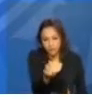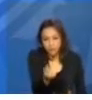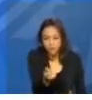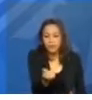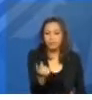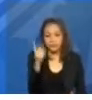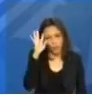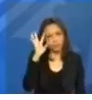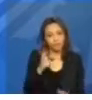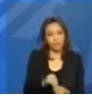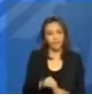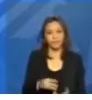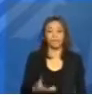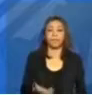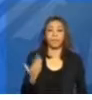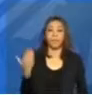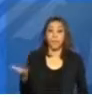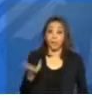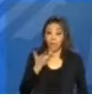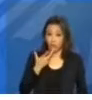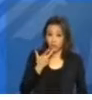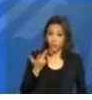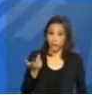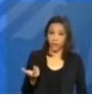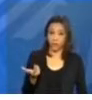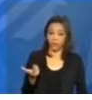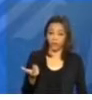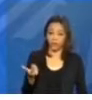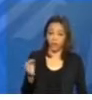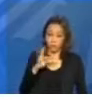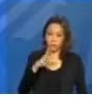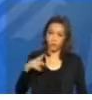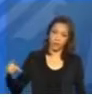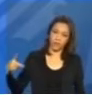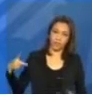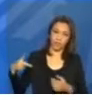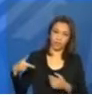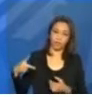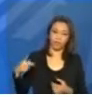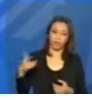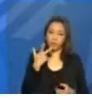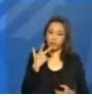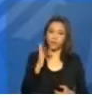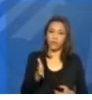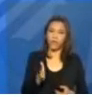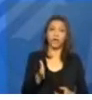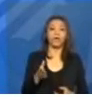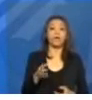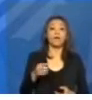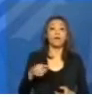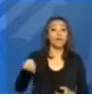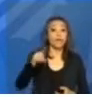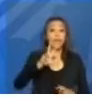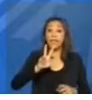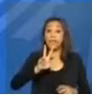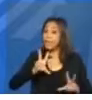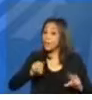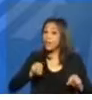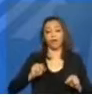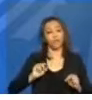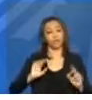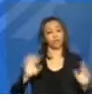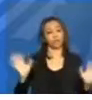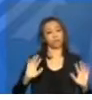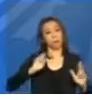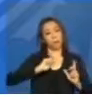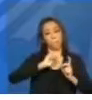que o presidente acabou de falar para a gente, pôde vir estar numa outra reunião, é: não façam pagamentos que